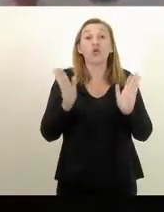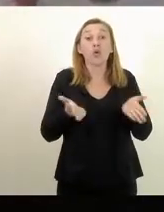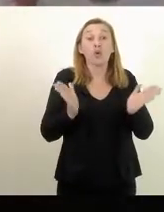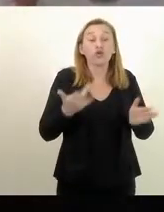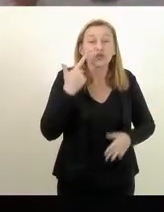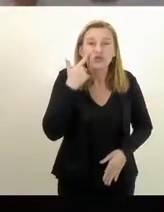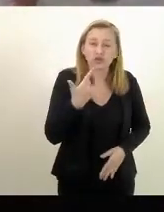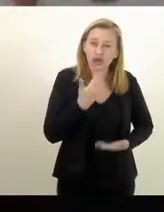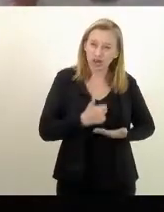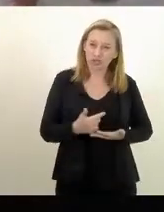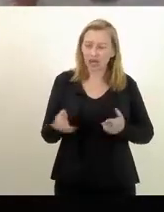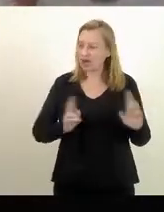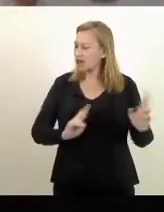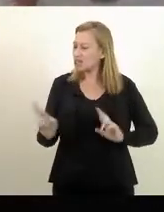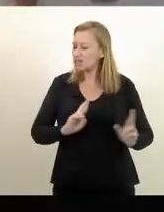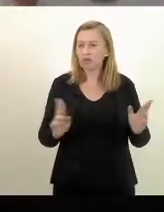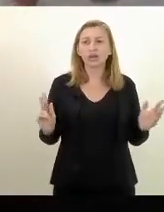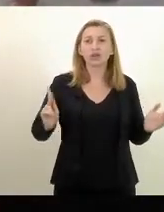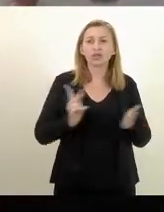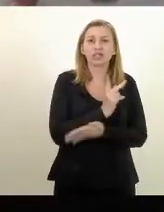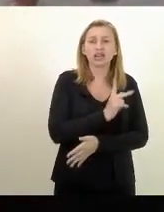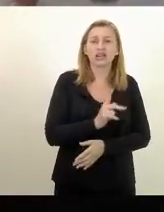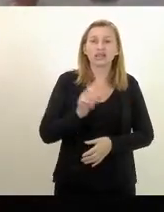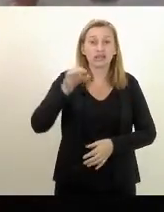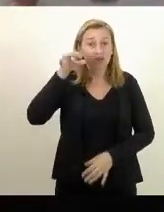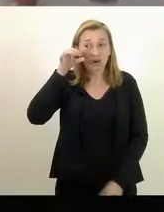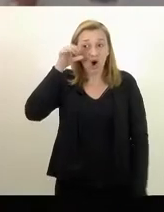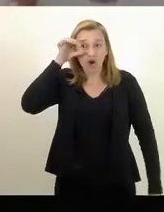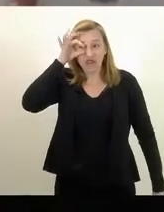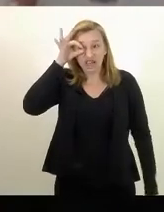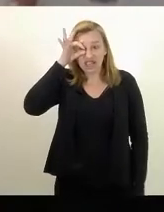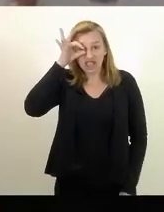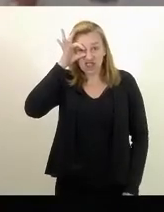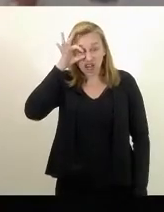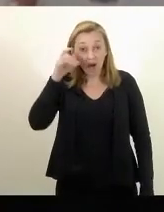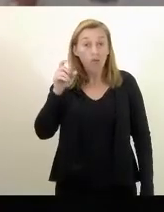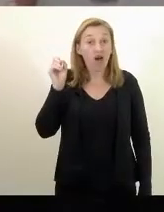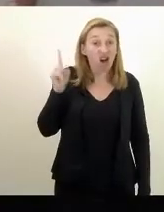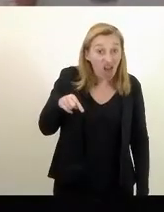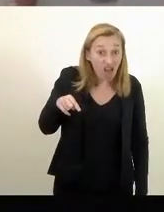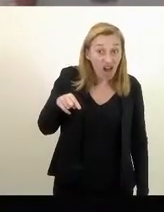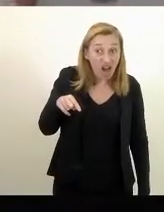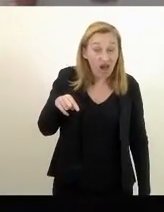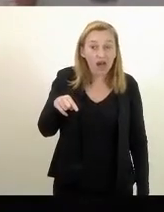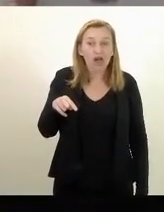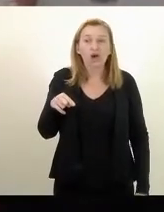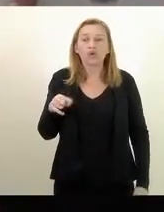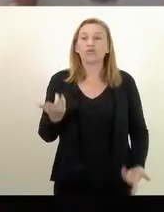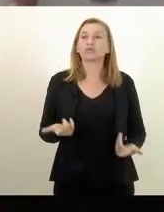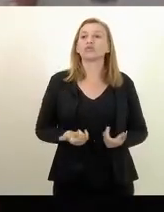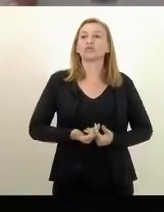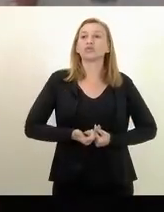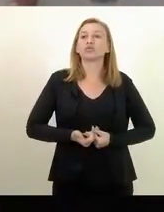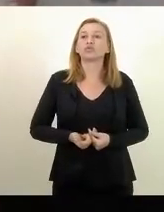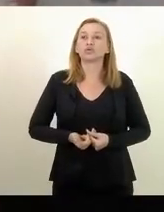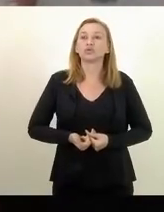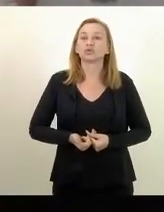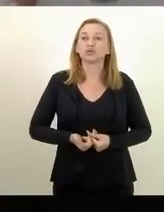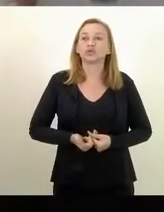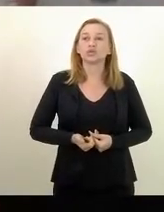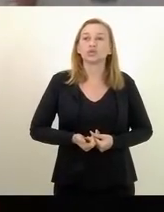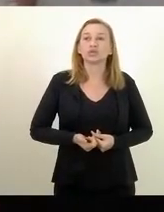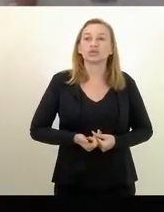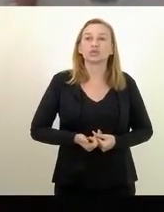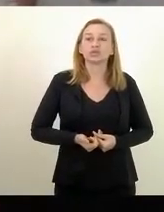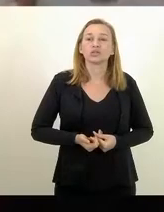em relação ao que acontece no Afeganistão é o completo rompimento a